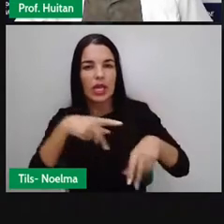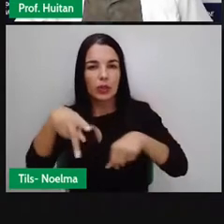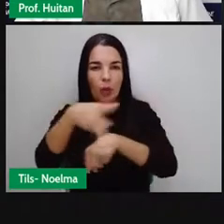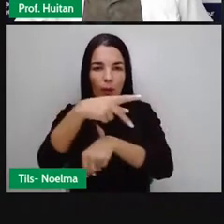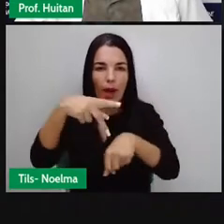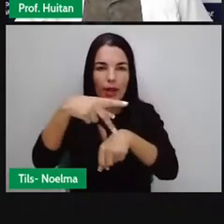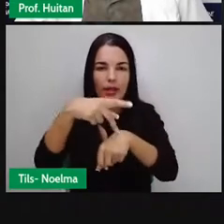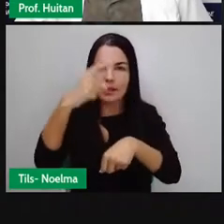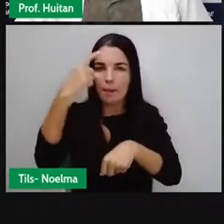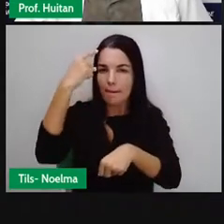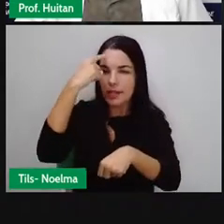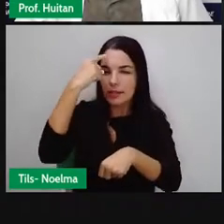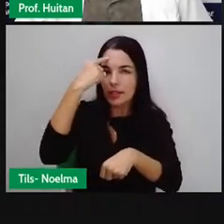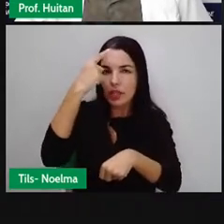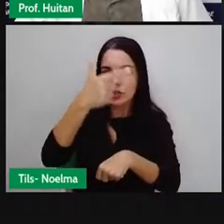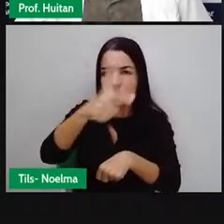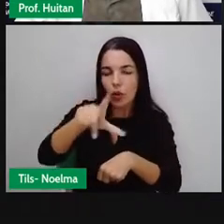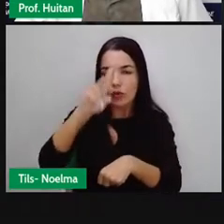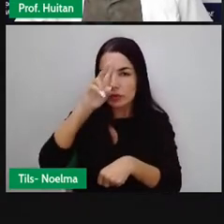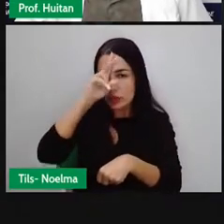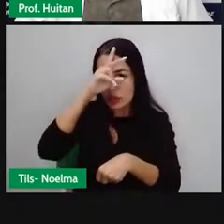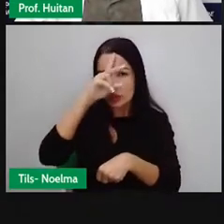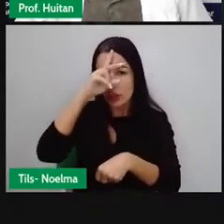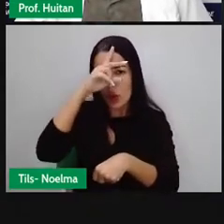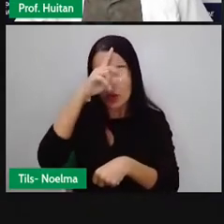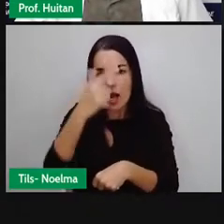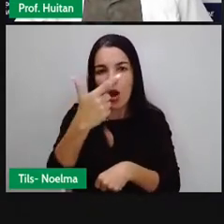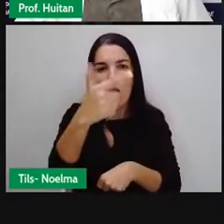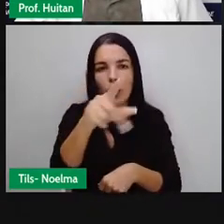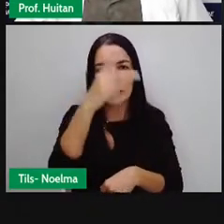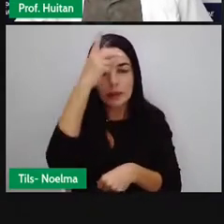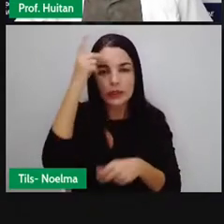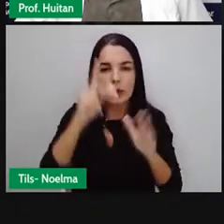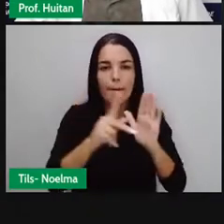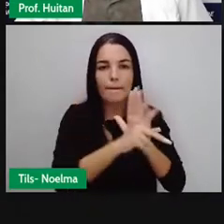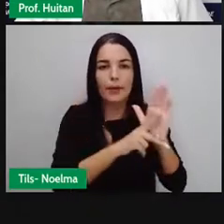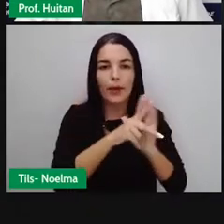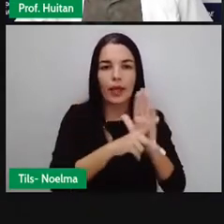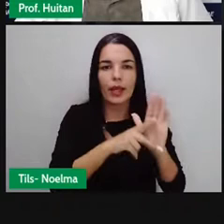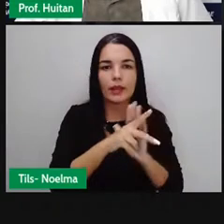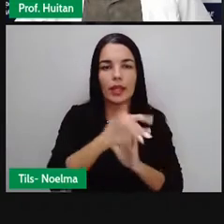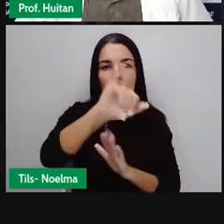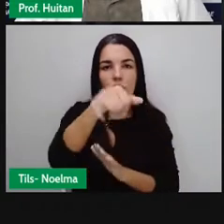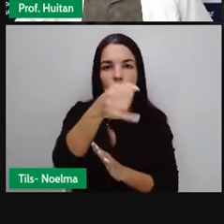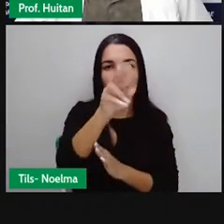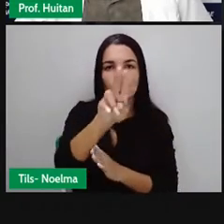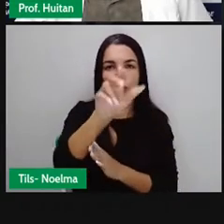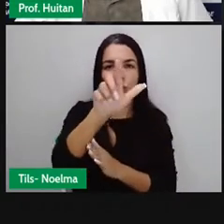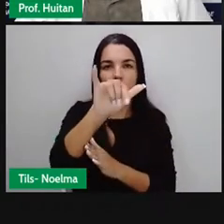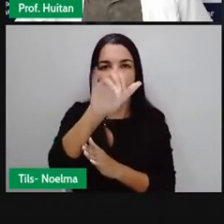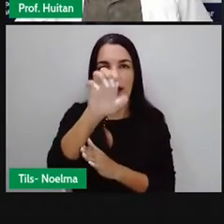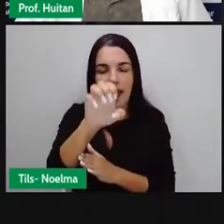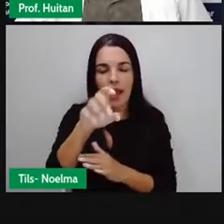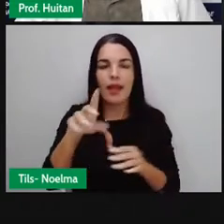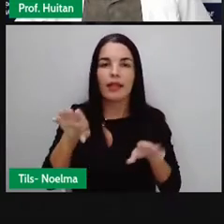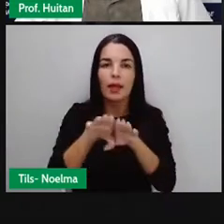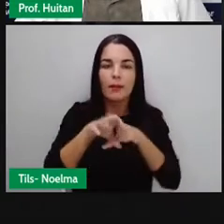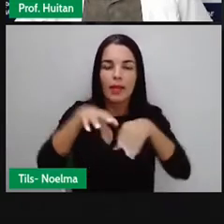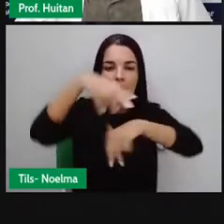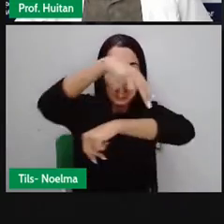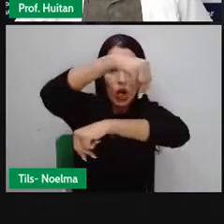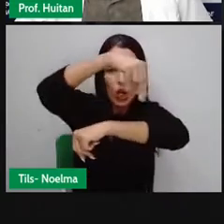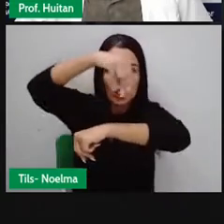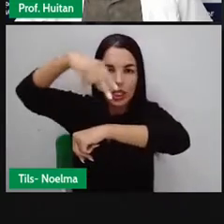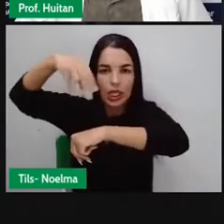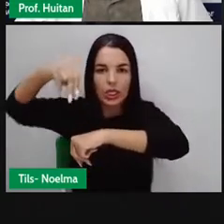sua história. A poeta Juli do Rico e a cordelista Aurita Tabajara estão